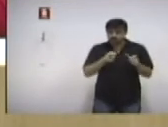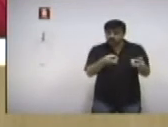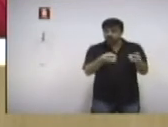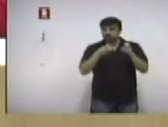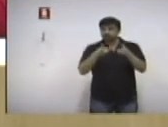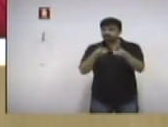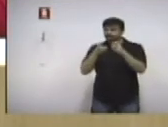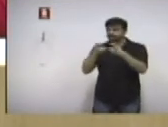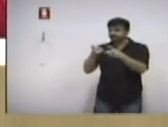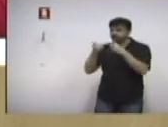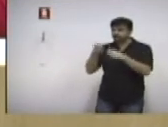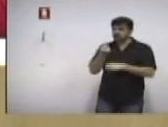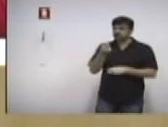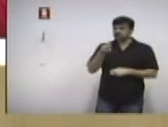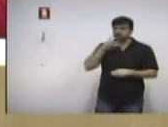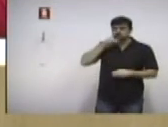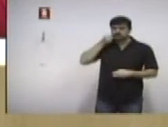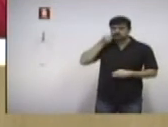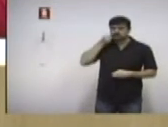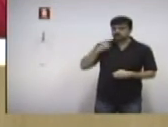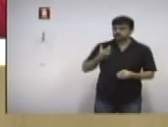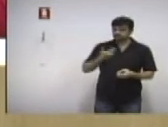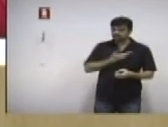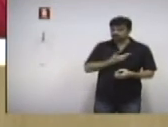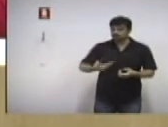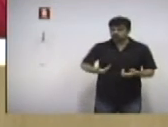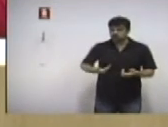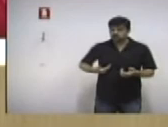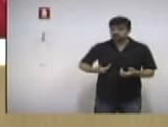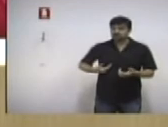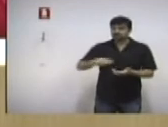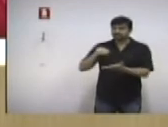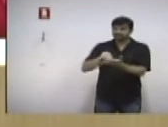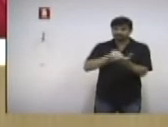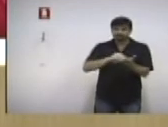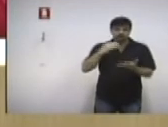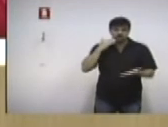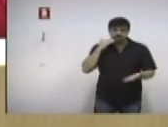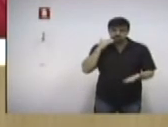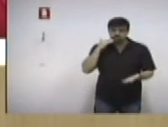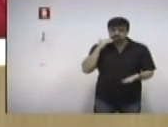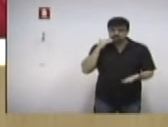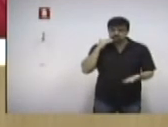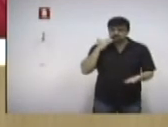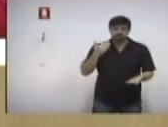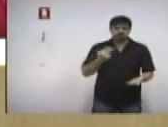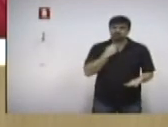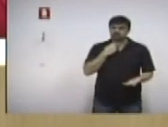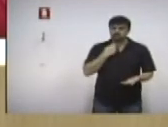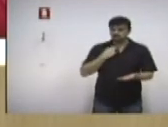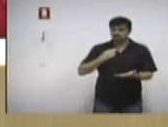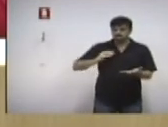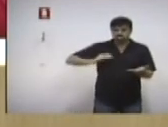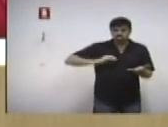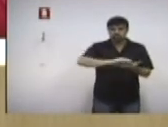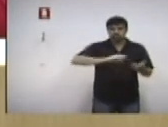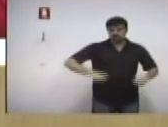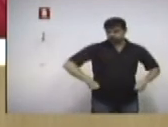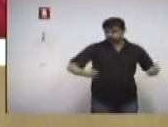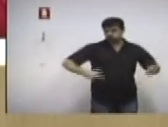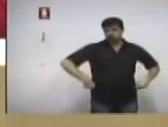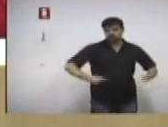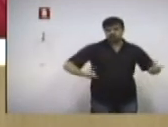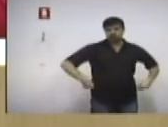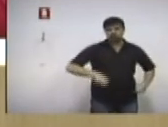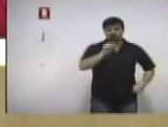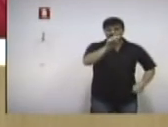enxergando que este orçamento está falho e está superestimado e que não dá para gastar 85